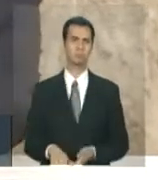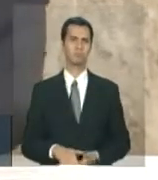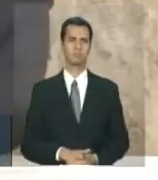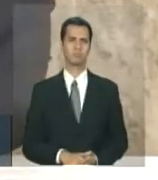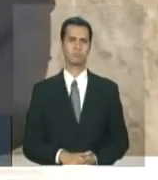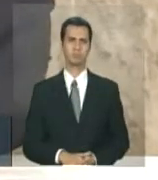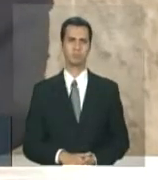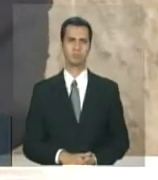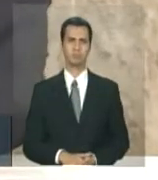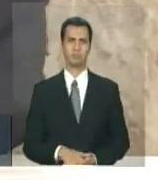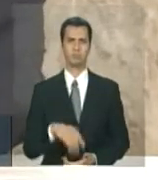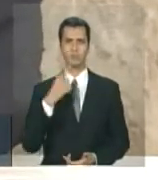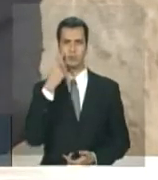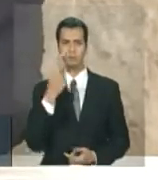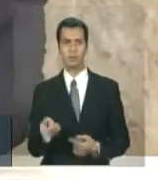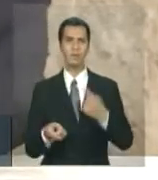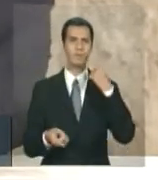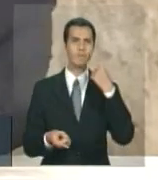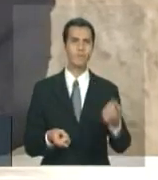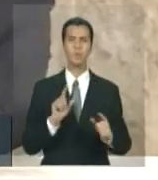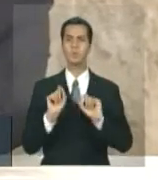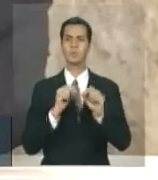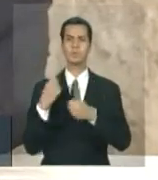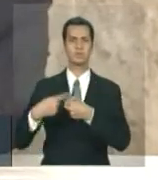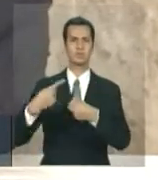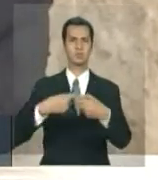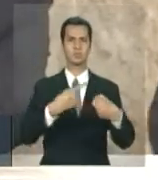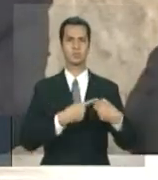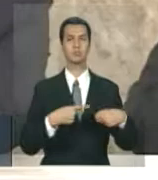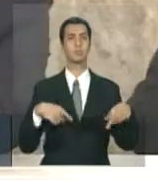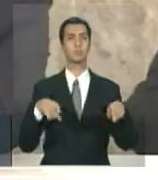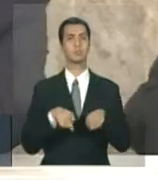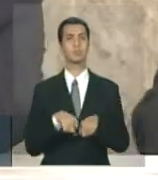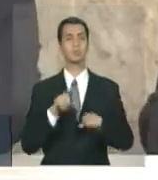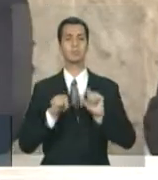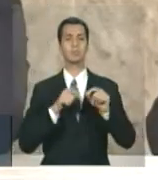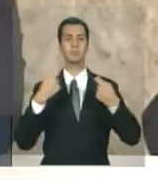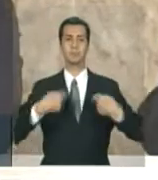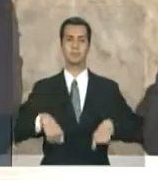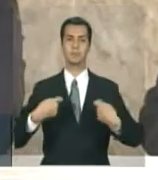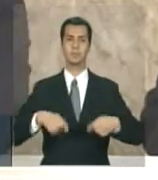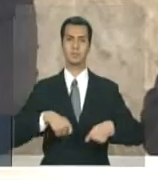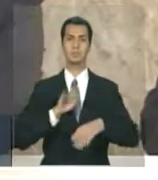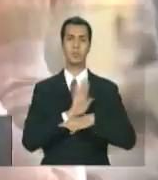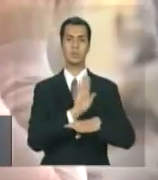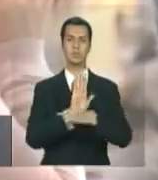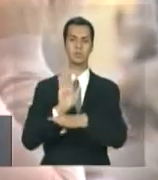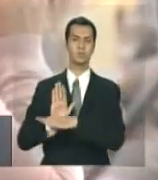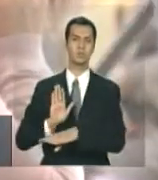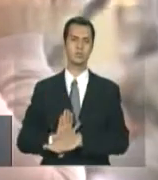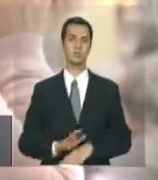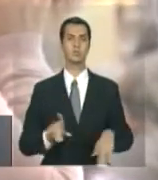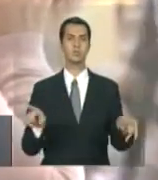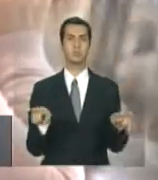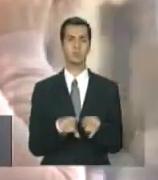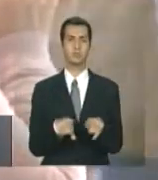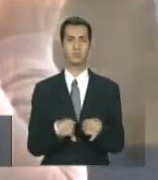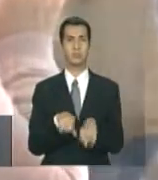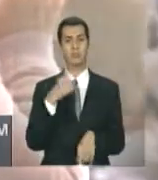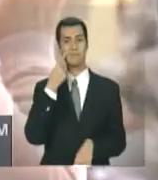verificando o número dos municípios e das propriedades que precisavam auxílio, vendo o levantamento do